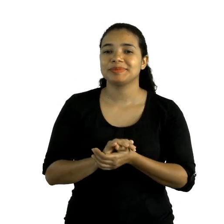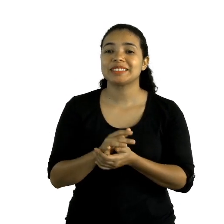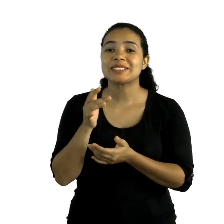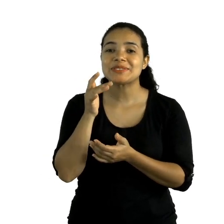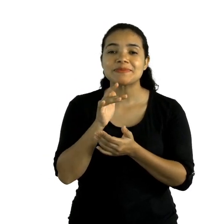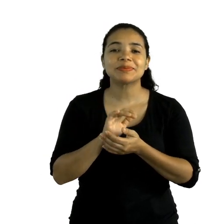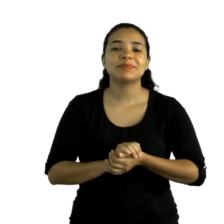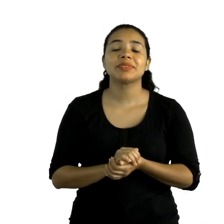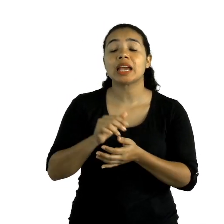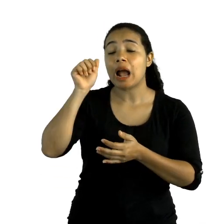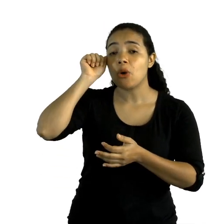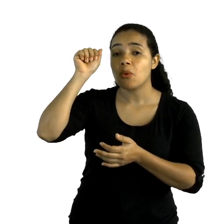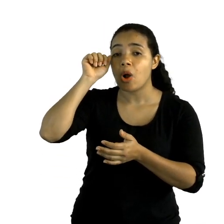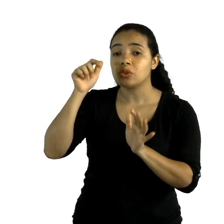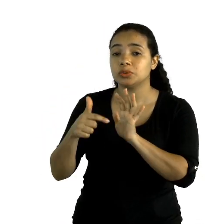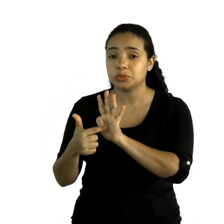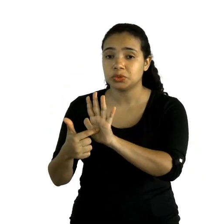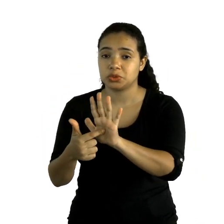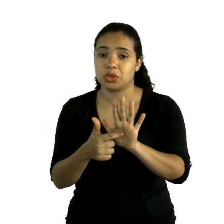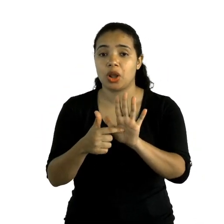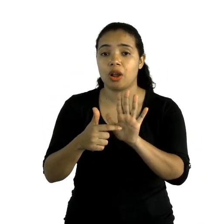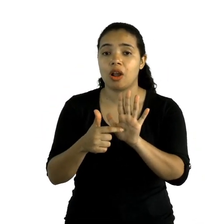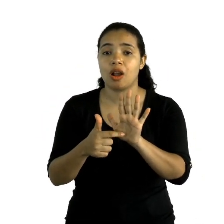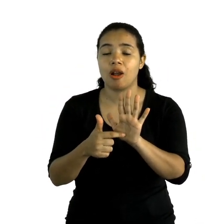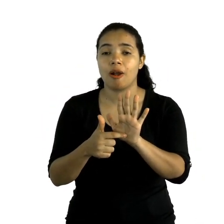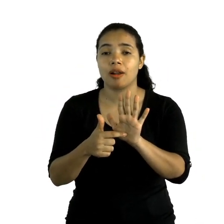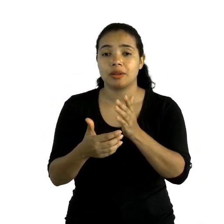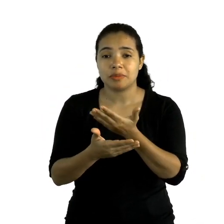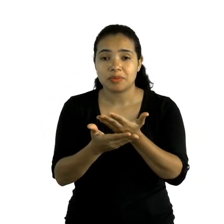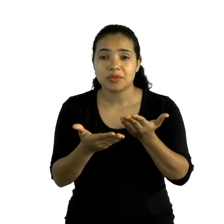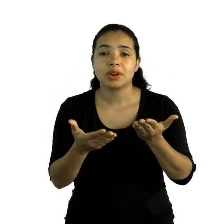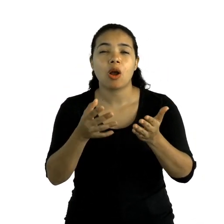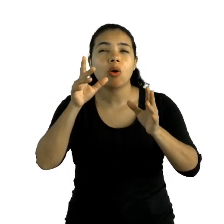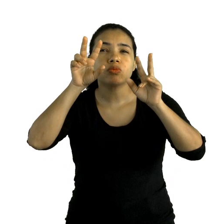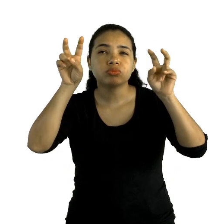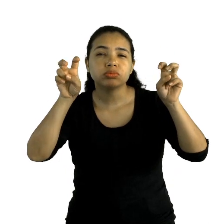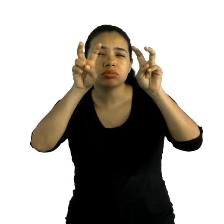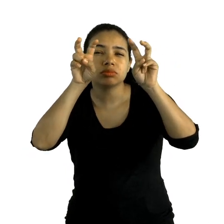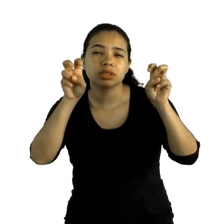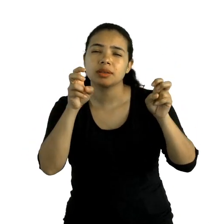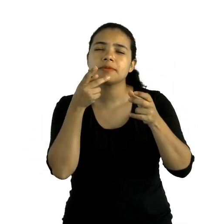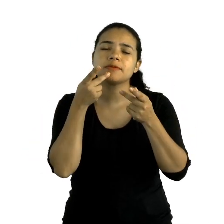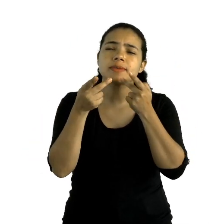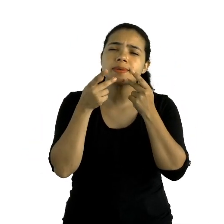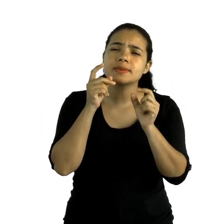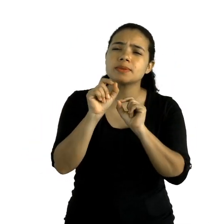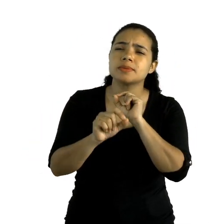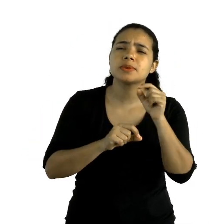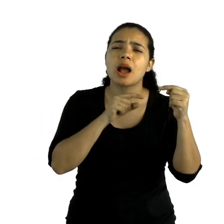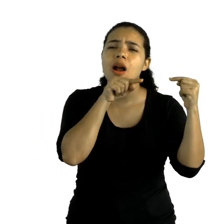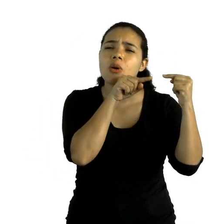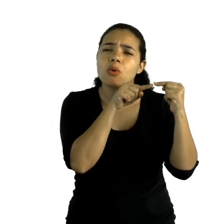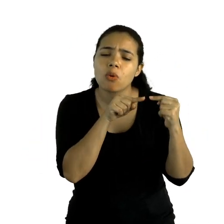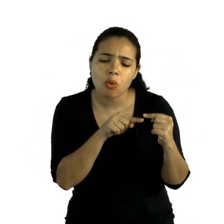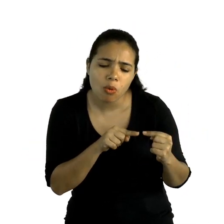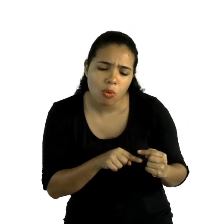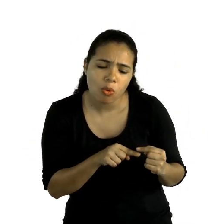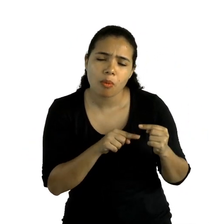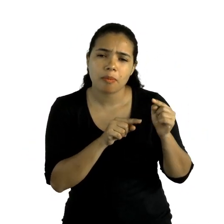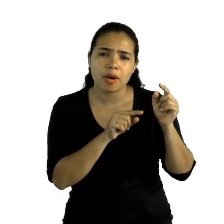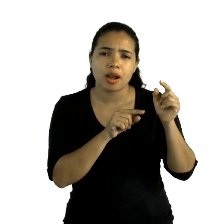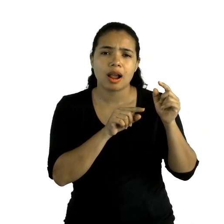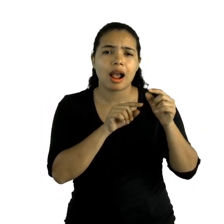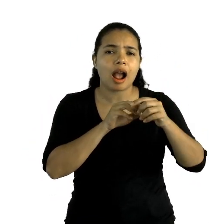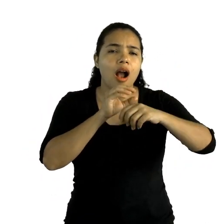quer transmitir para o leitor o tema, sobre o que está falando, a combinação da